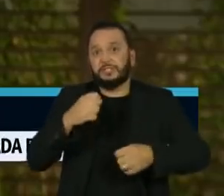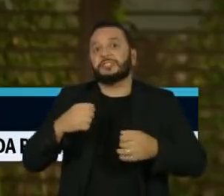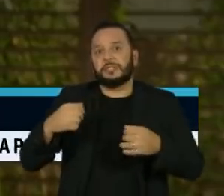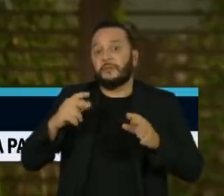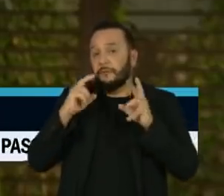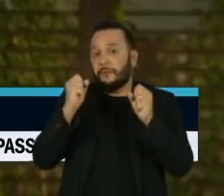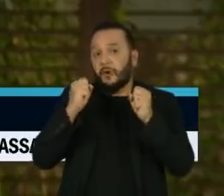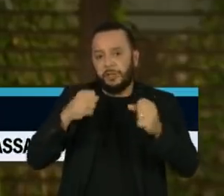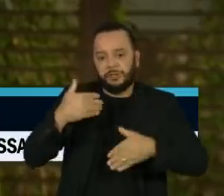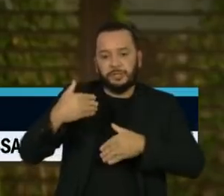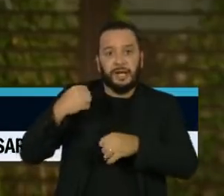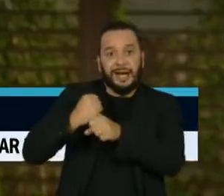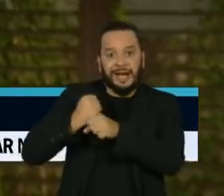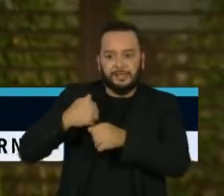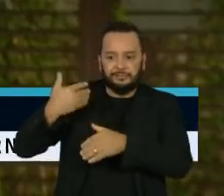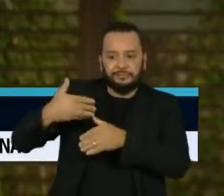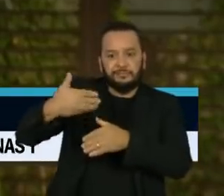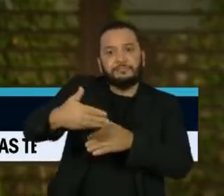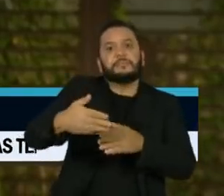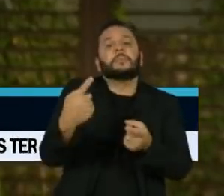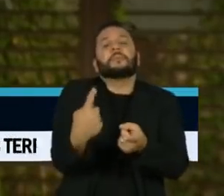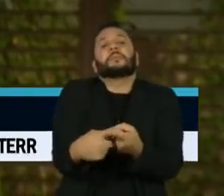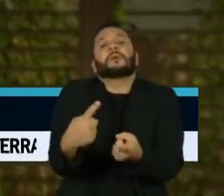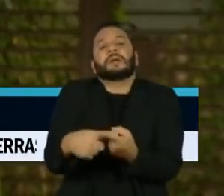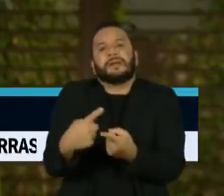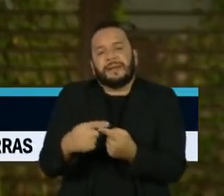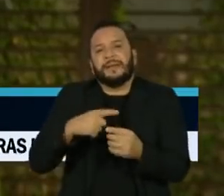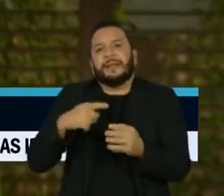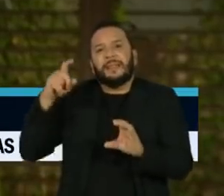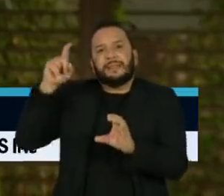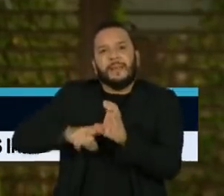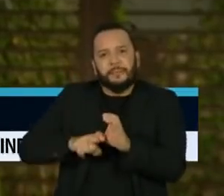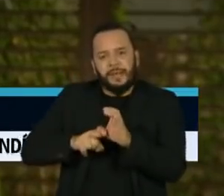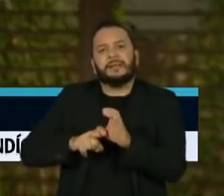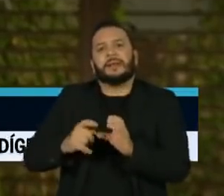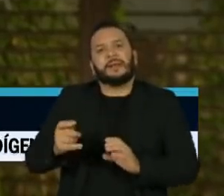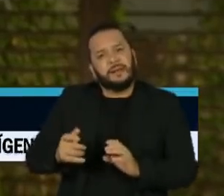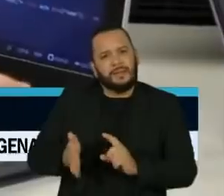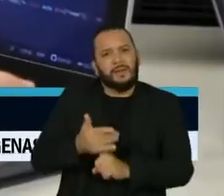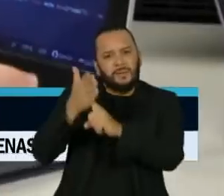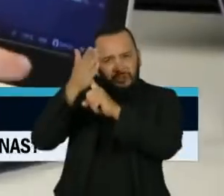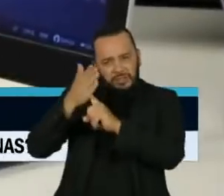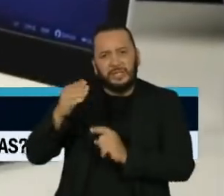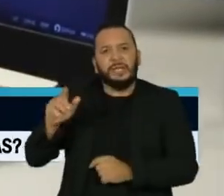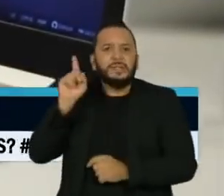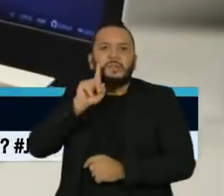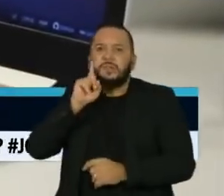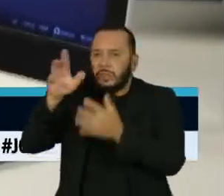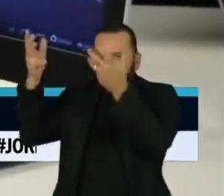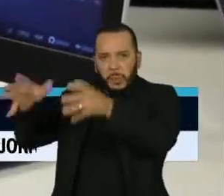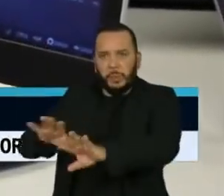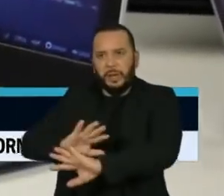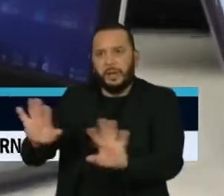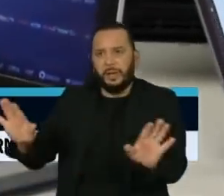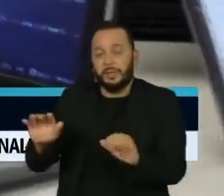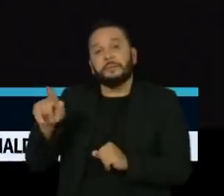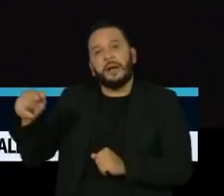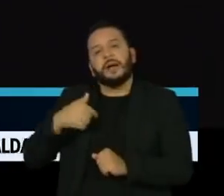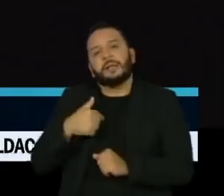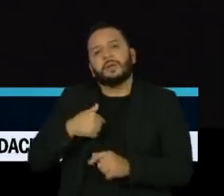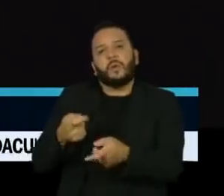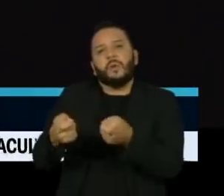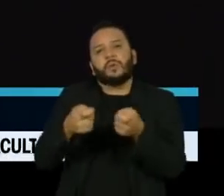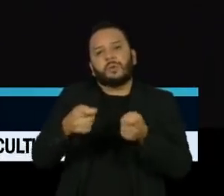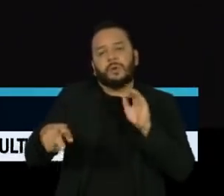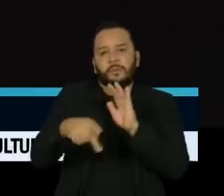uma das principais preocupações dos países é a dependência da tecnologia dos Estados Unidos mas tal controle sobre a internet